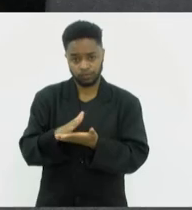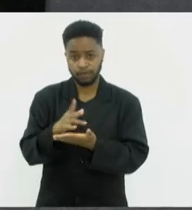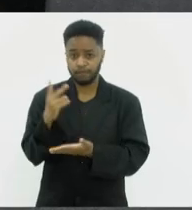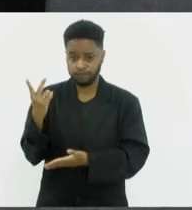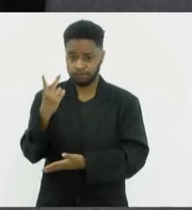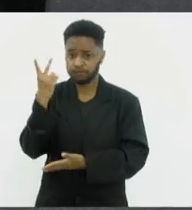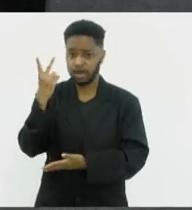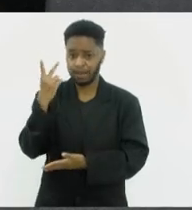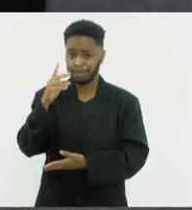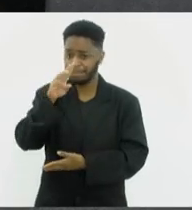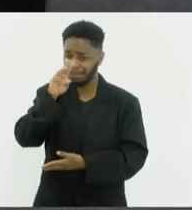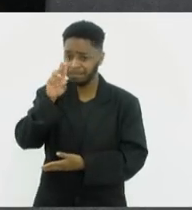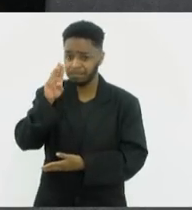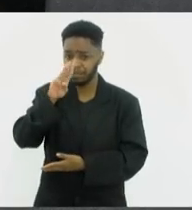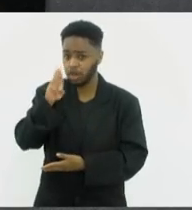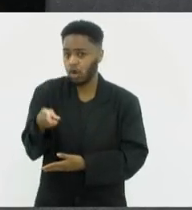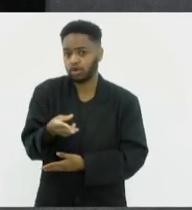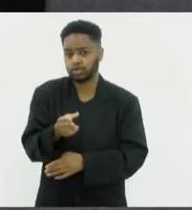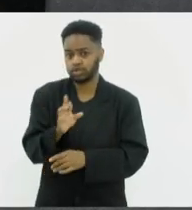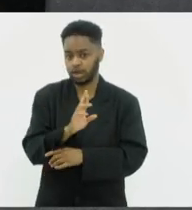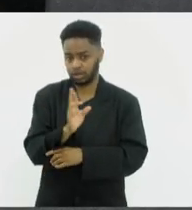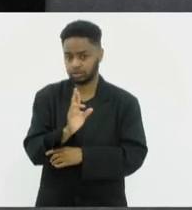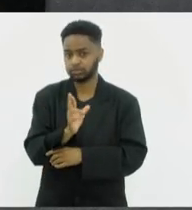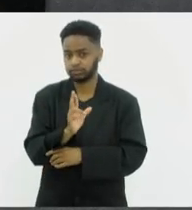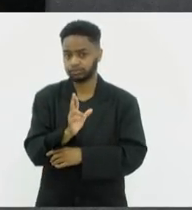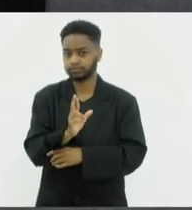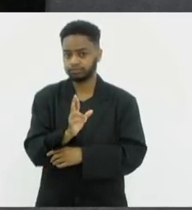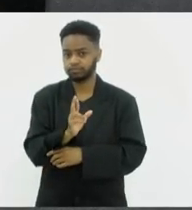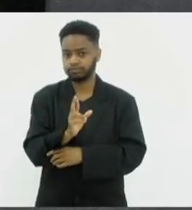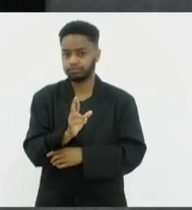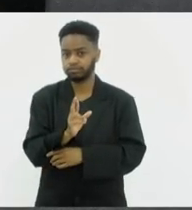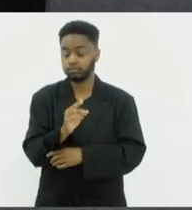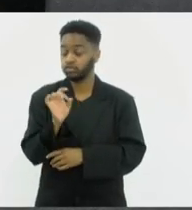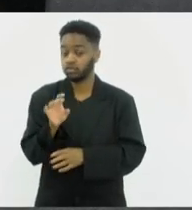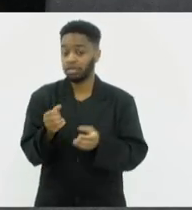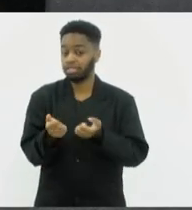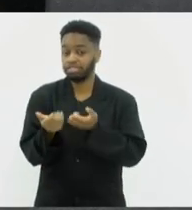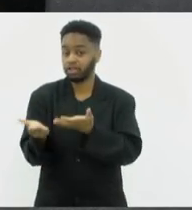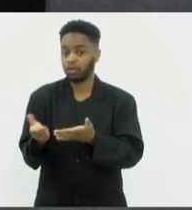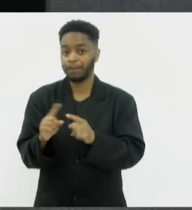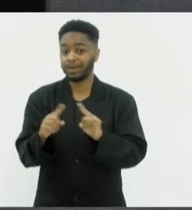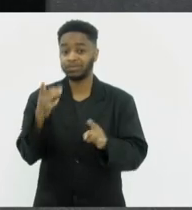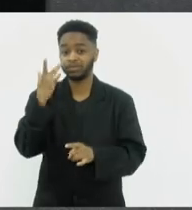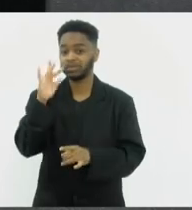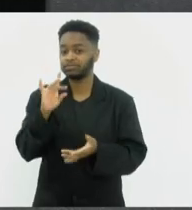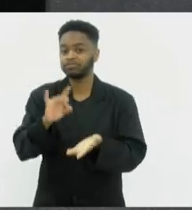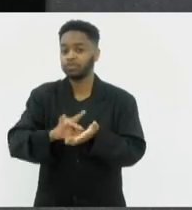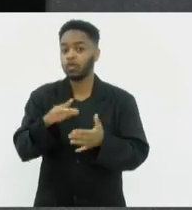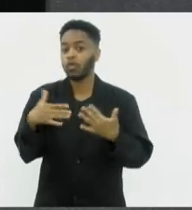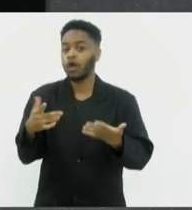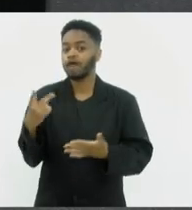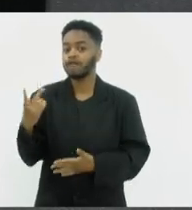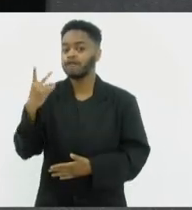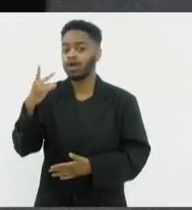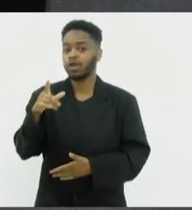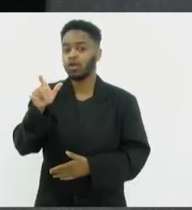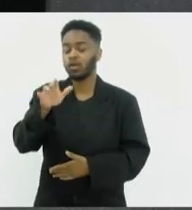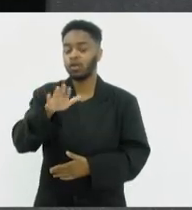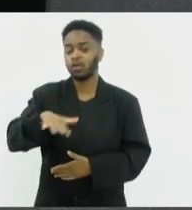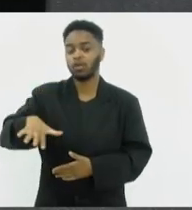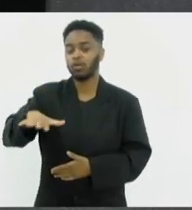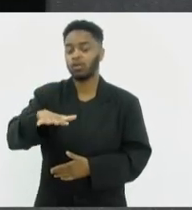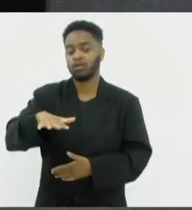valem milhões de reais. Não se sabe o valor astronômico desses